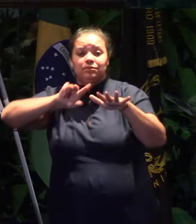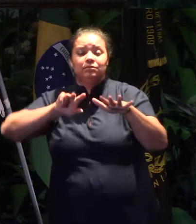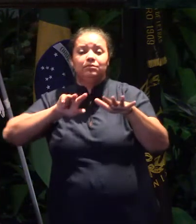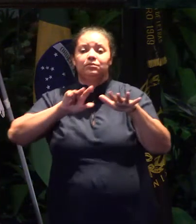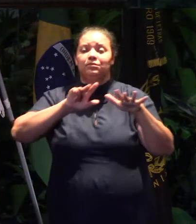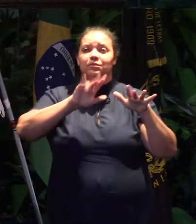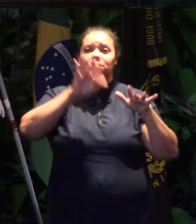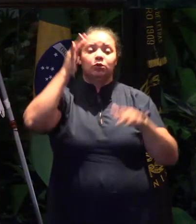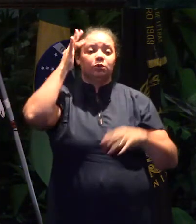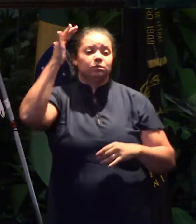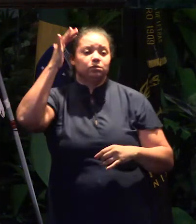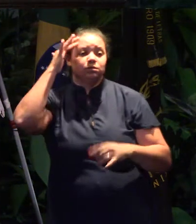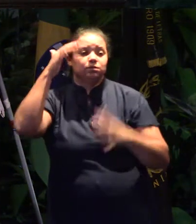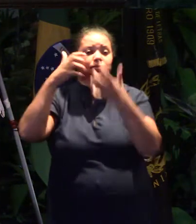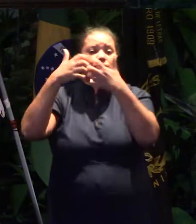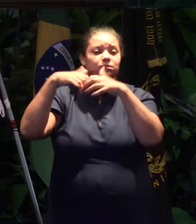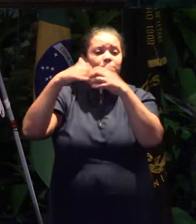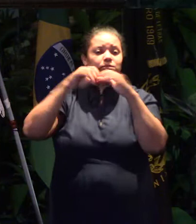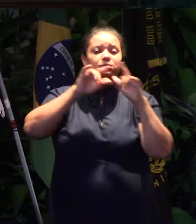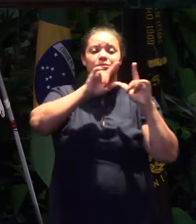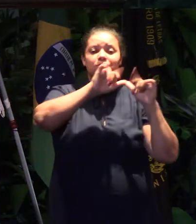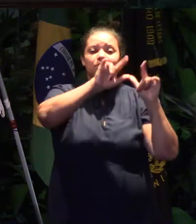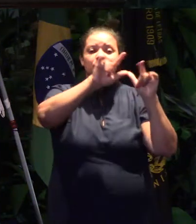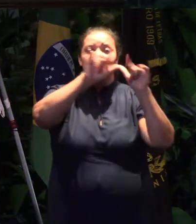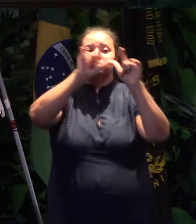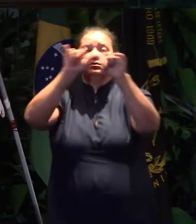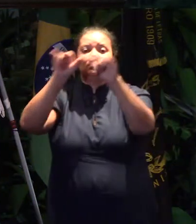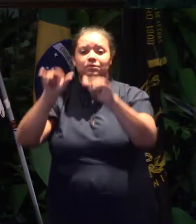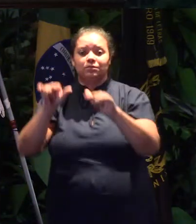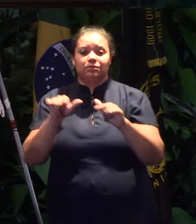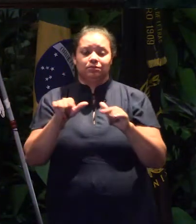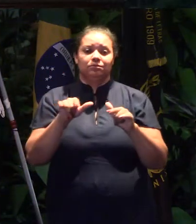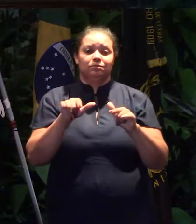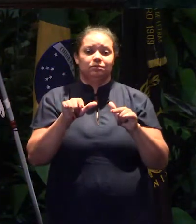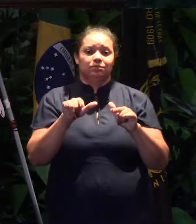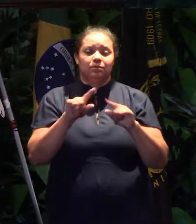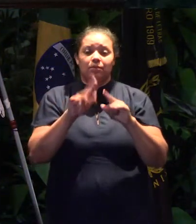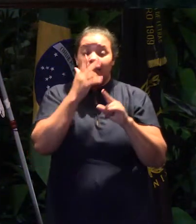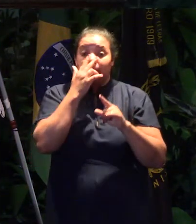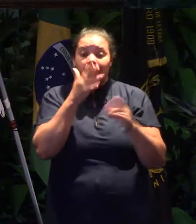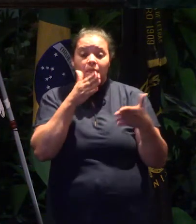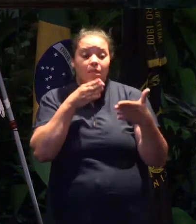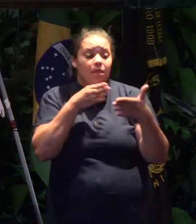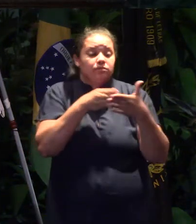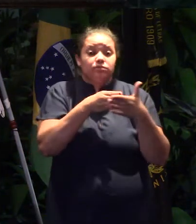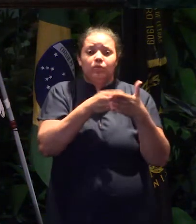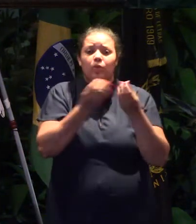de viagens, mas que estão, de certa forma, interditados para você. Né? Como que seria